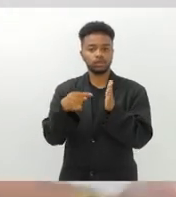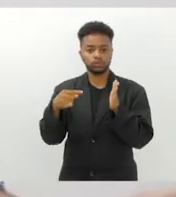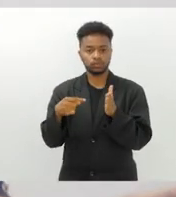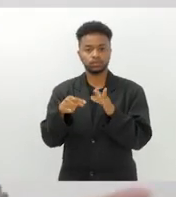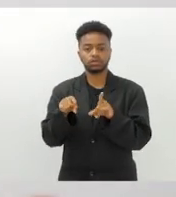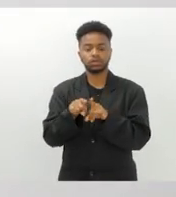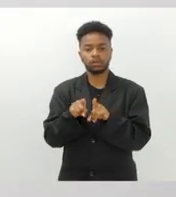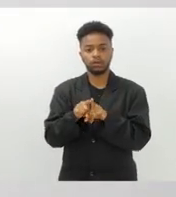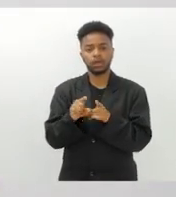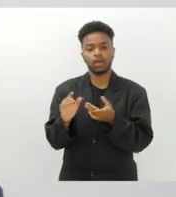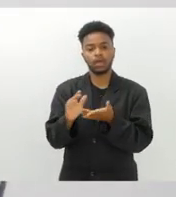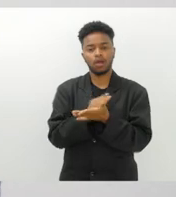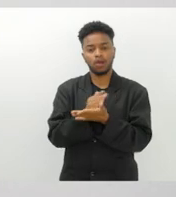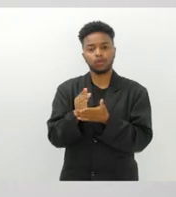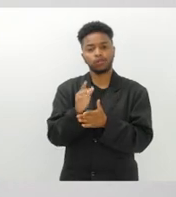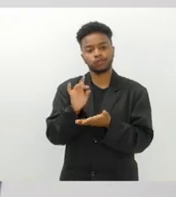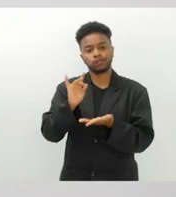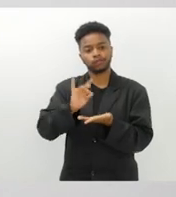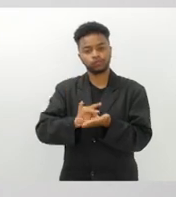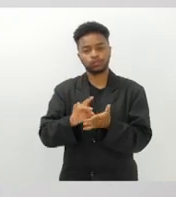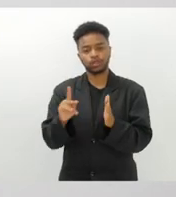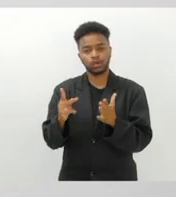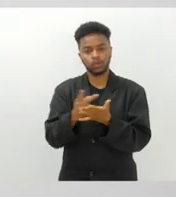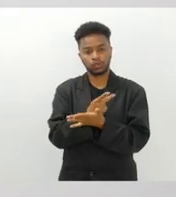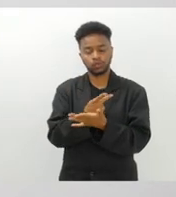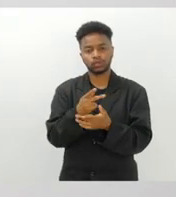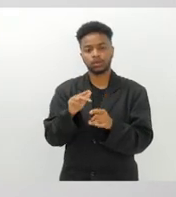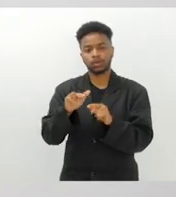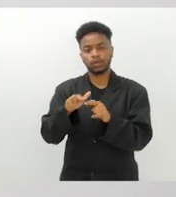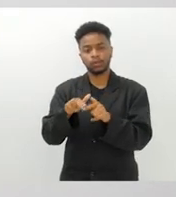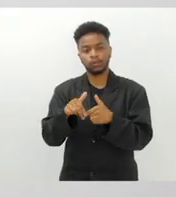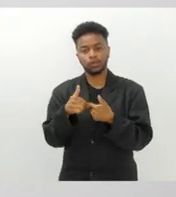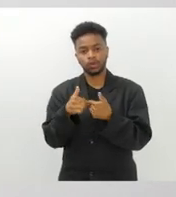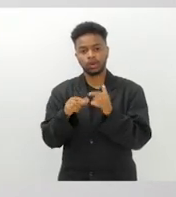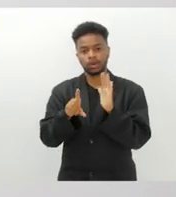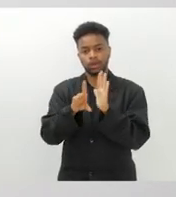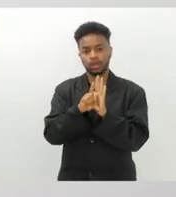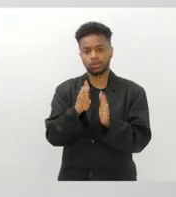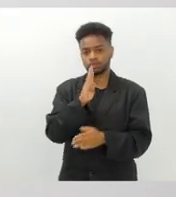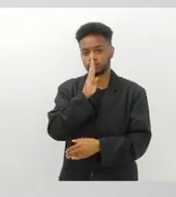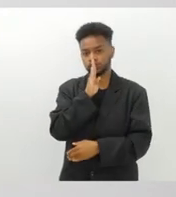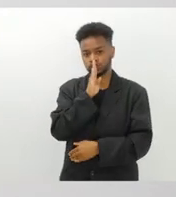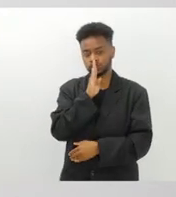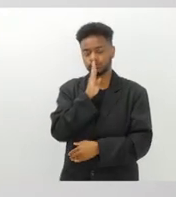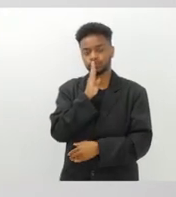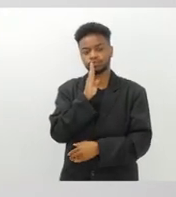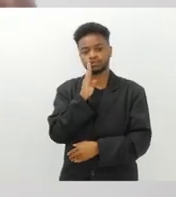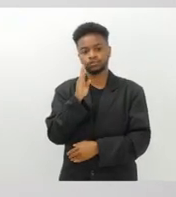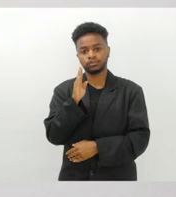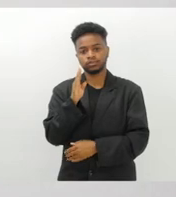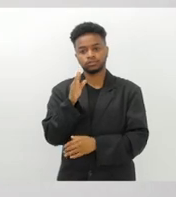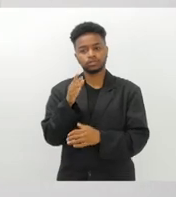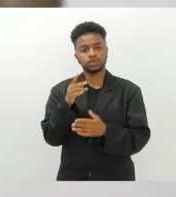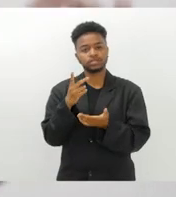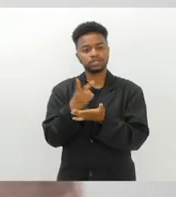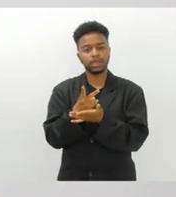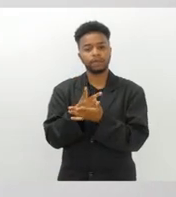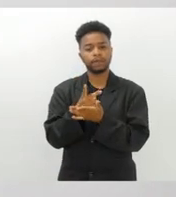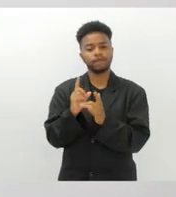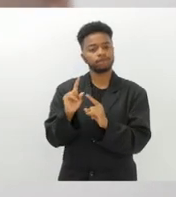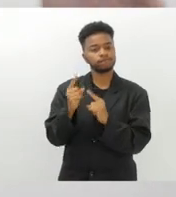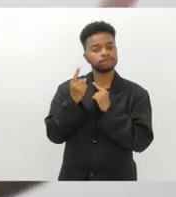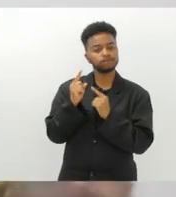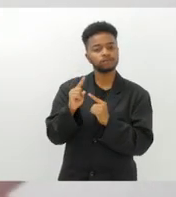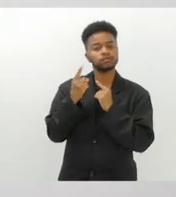são, de fato, e que ocorrem por conta dessa lei do silêncio aí que fica nos rondando